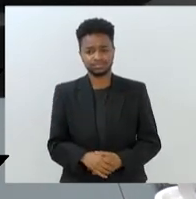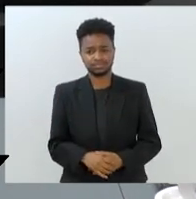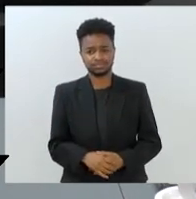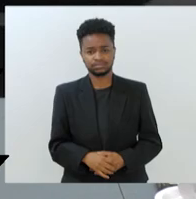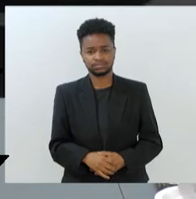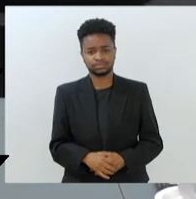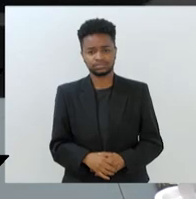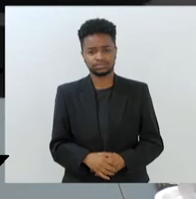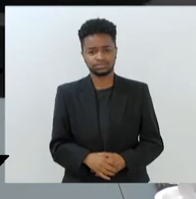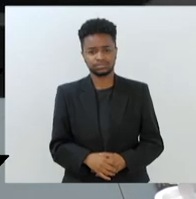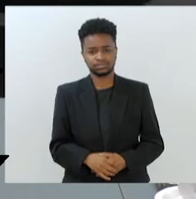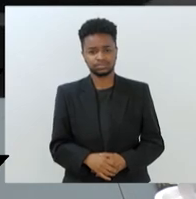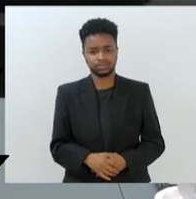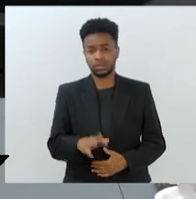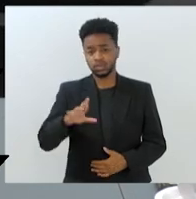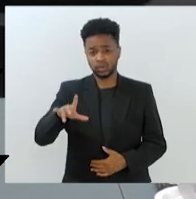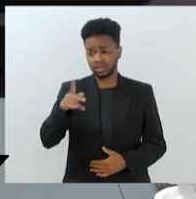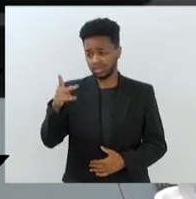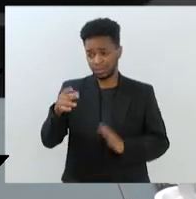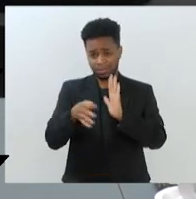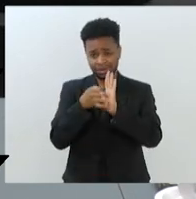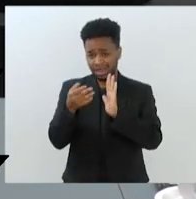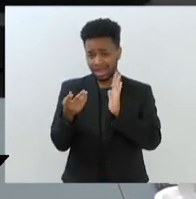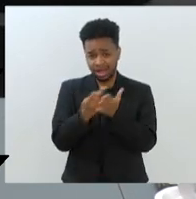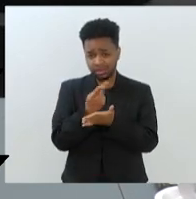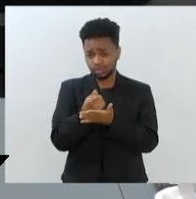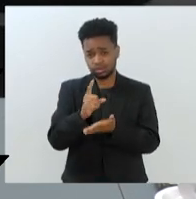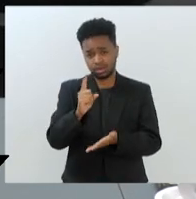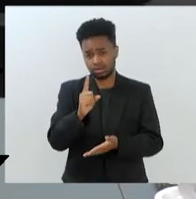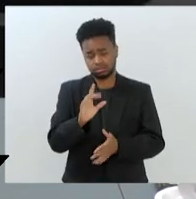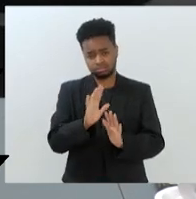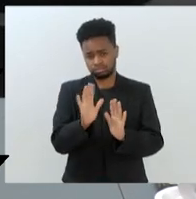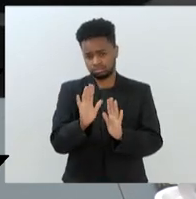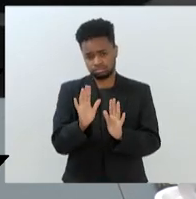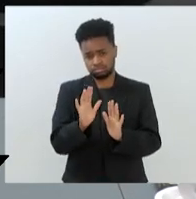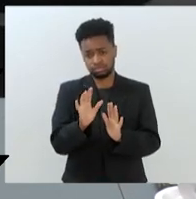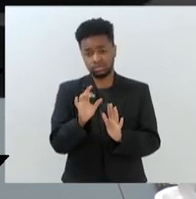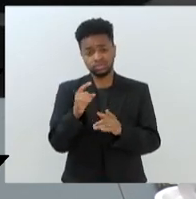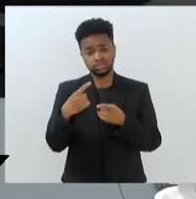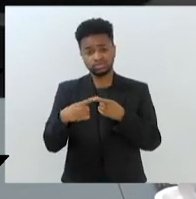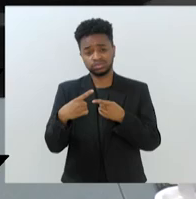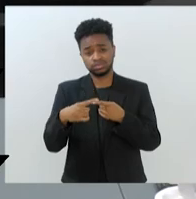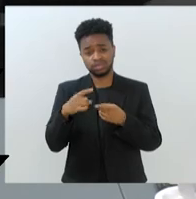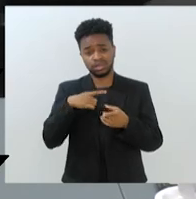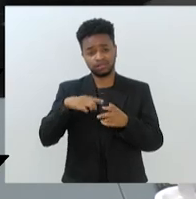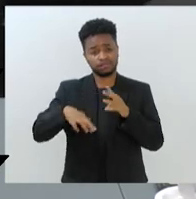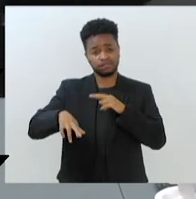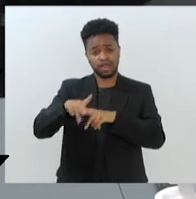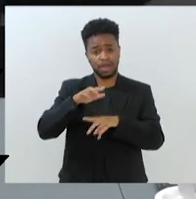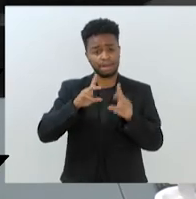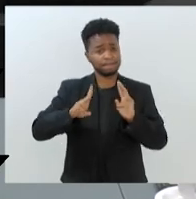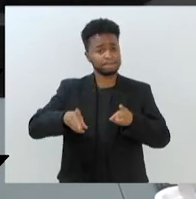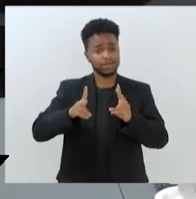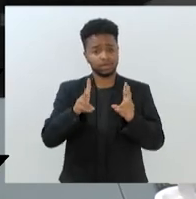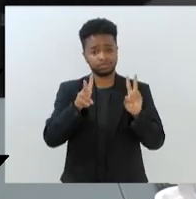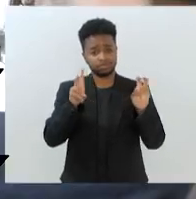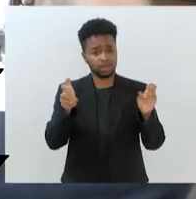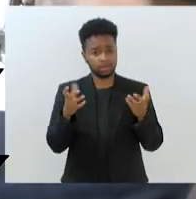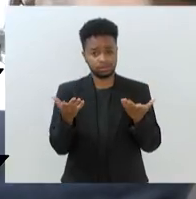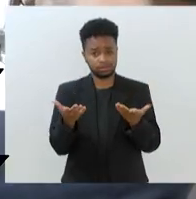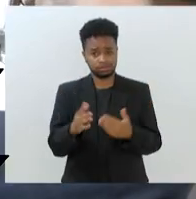Não é que seja o seu parecer errado, não. Só pois é. A diversidade. A gente tenta